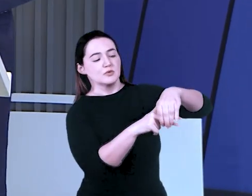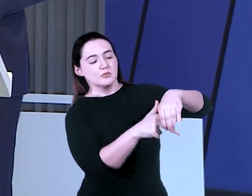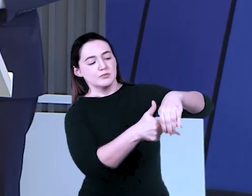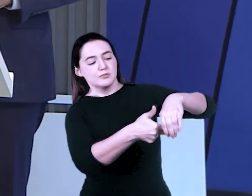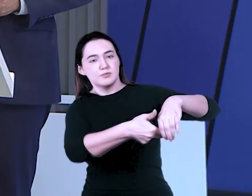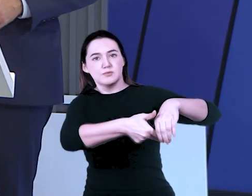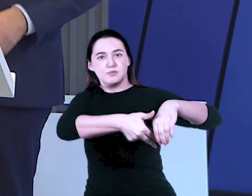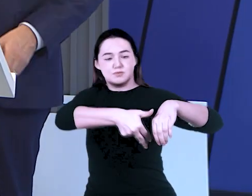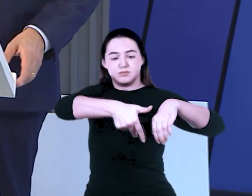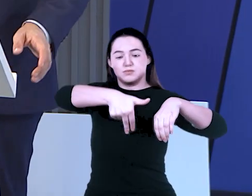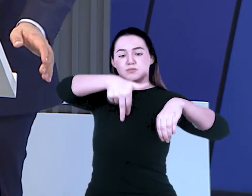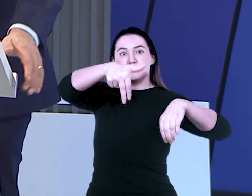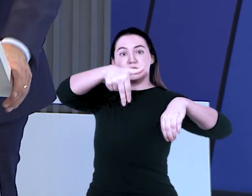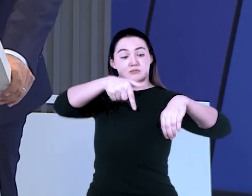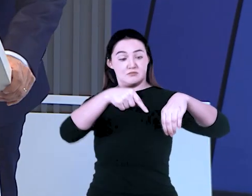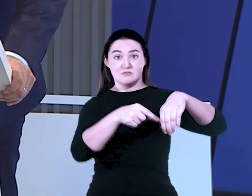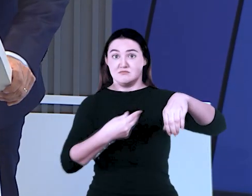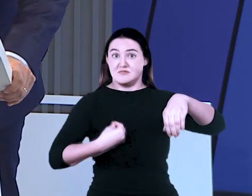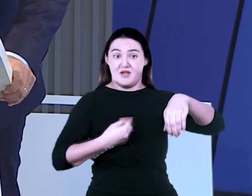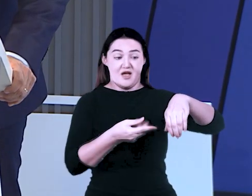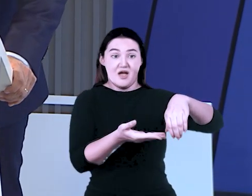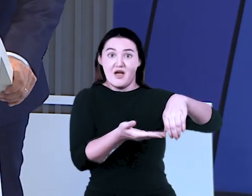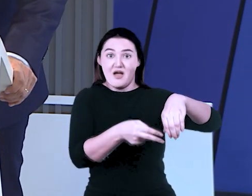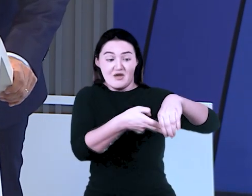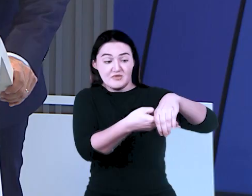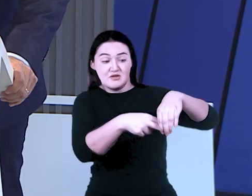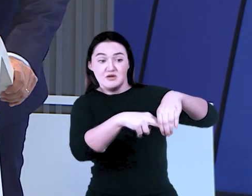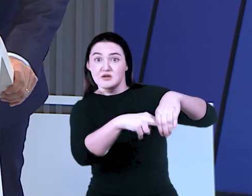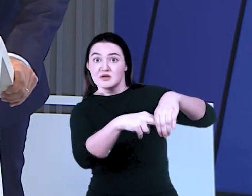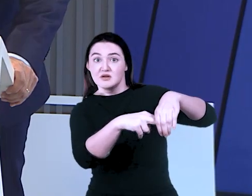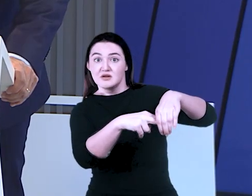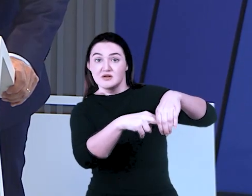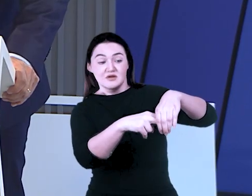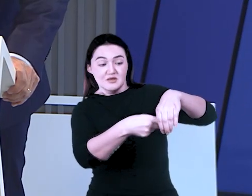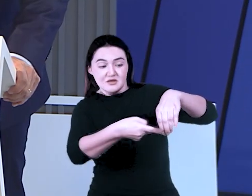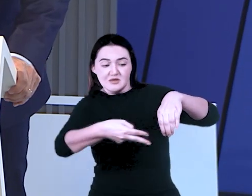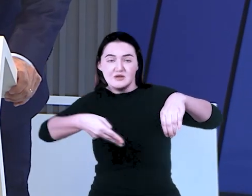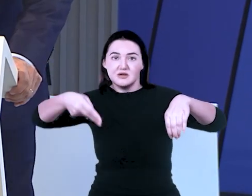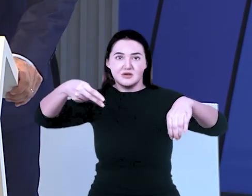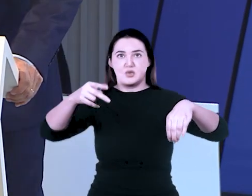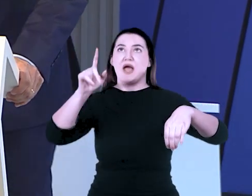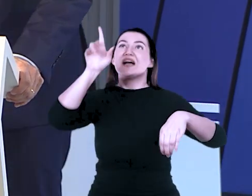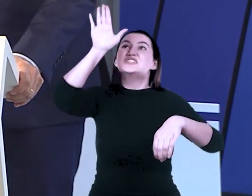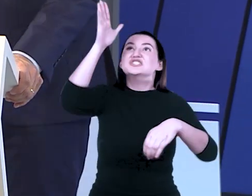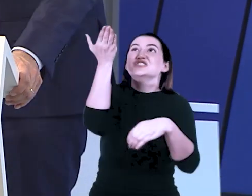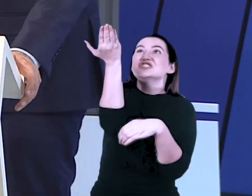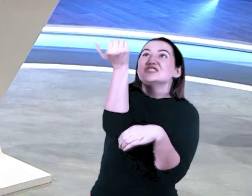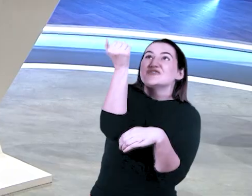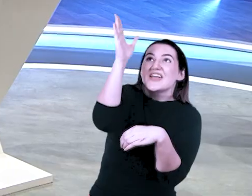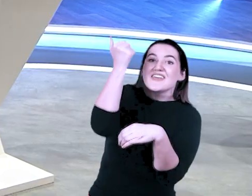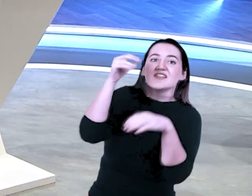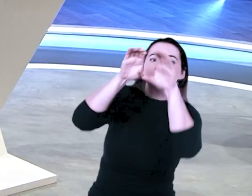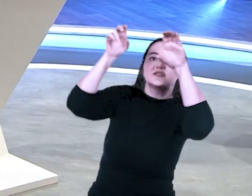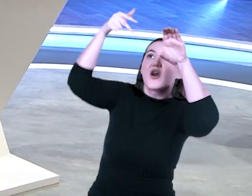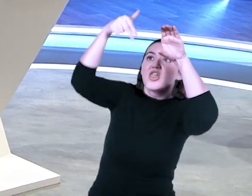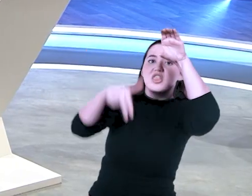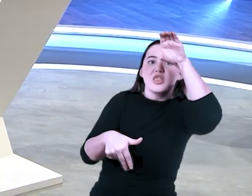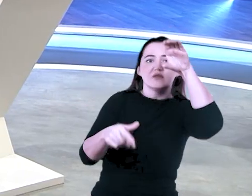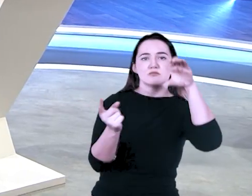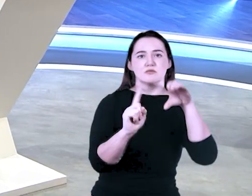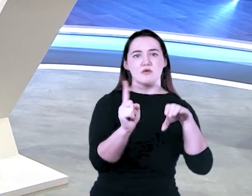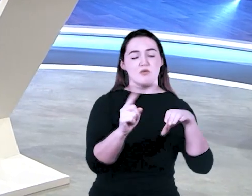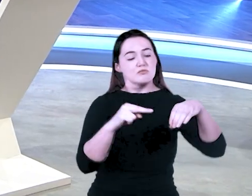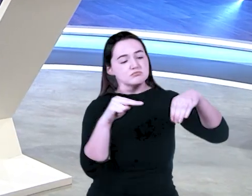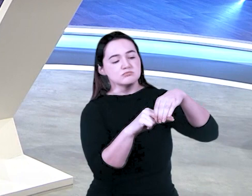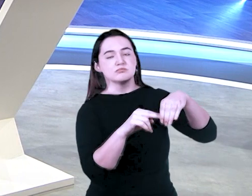Lázaro estava lá, na sepultura, e foi de lá que Jesus o tirou. Ou como diz a Bíblia